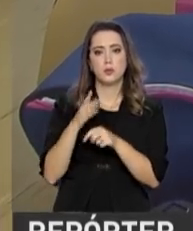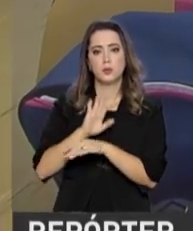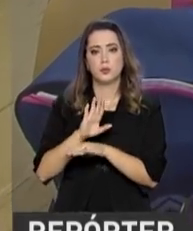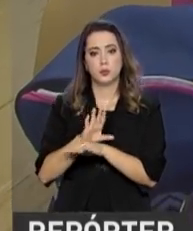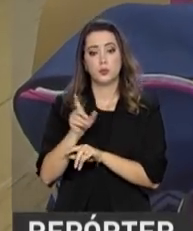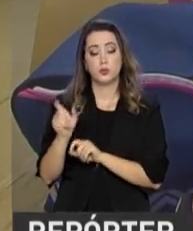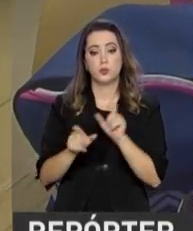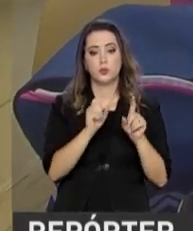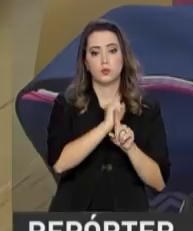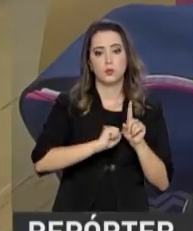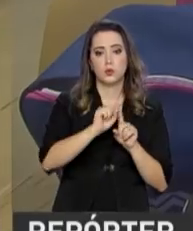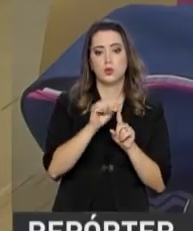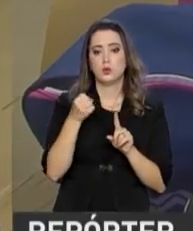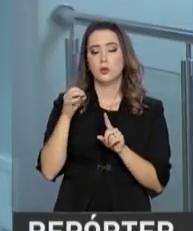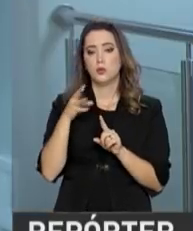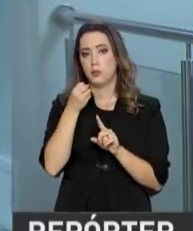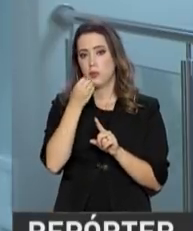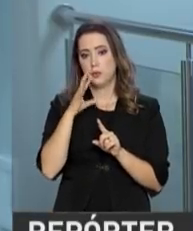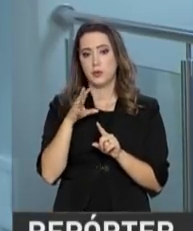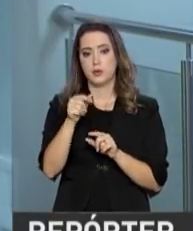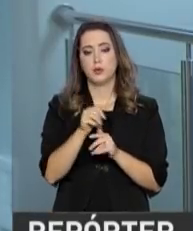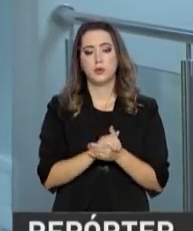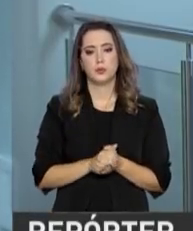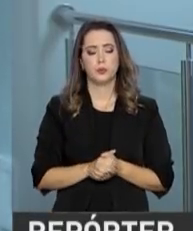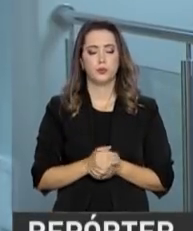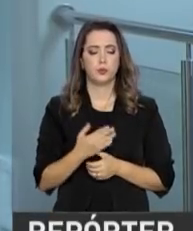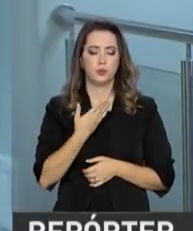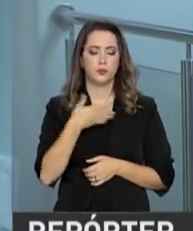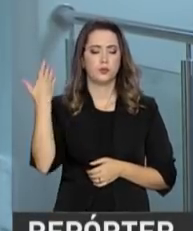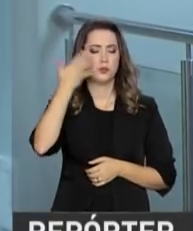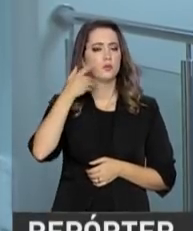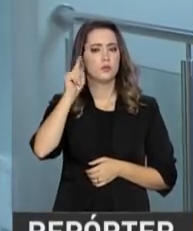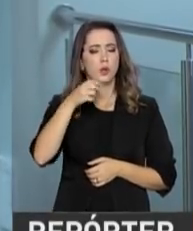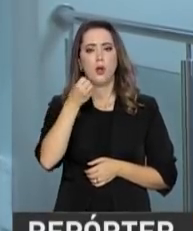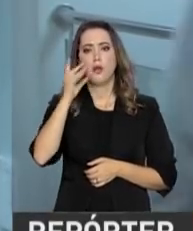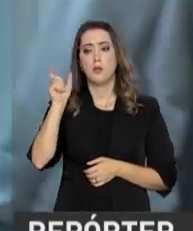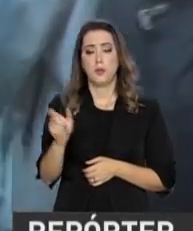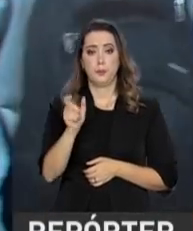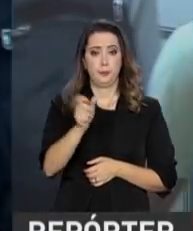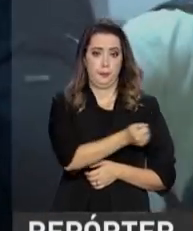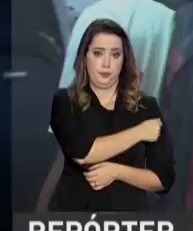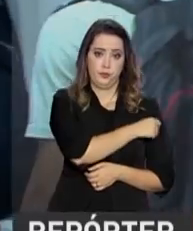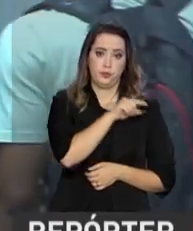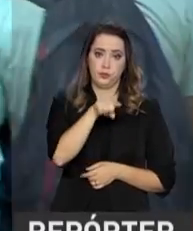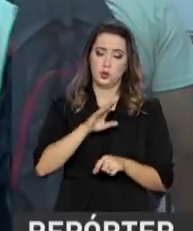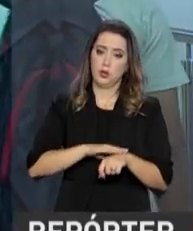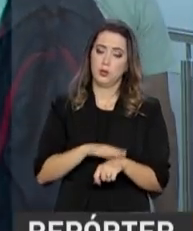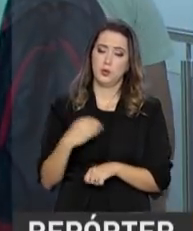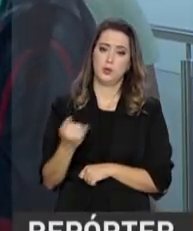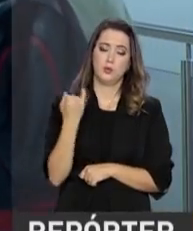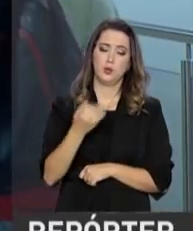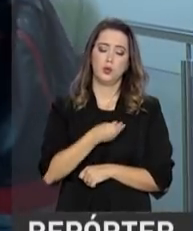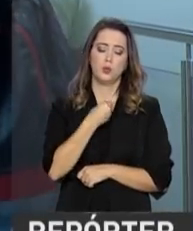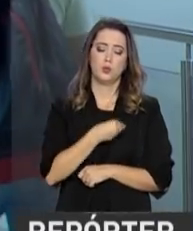sociedade. E todos saem ganhando. Isso para os alunos é importante porque é um momento que ele tem para vivenciar a